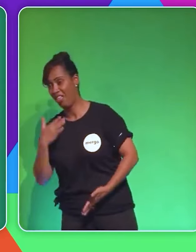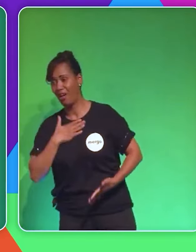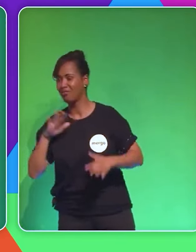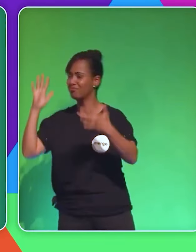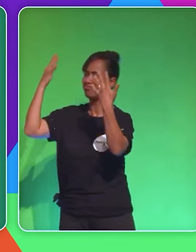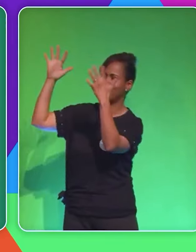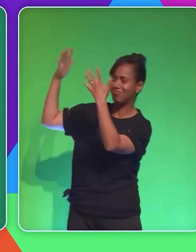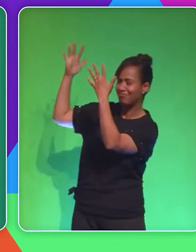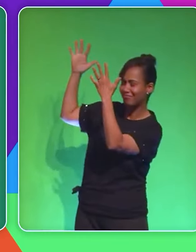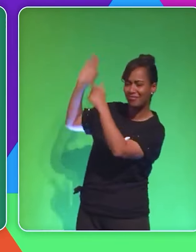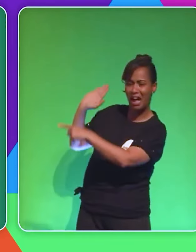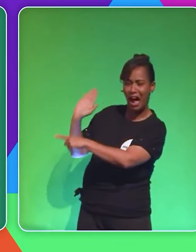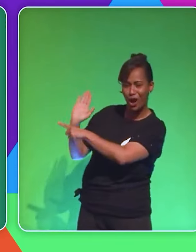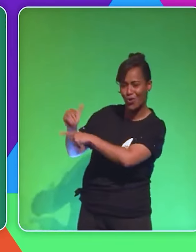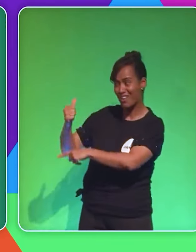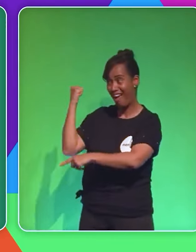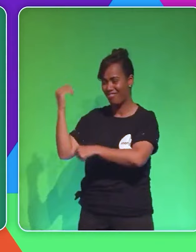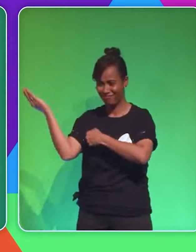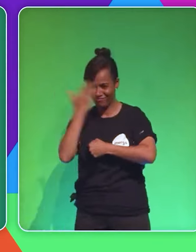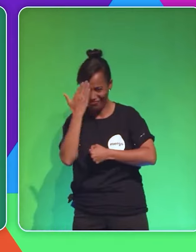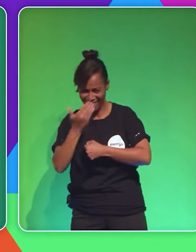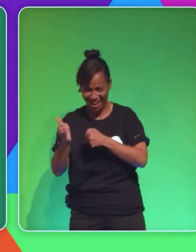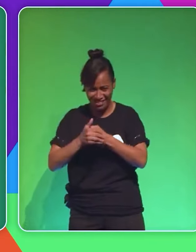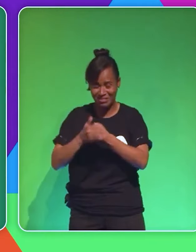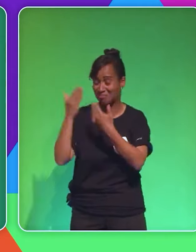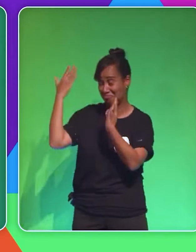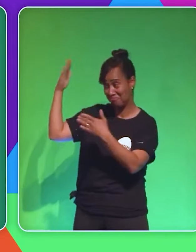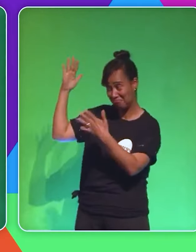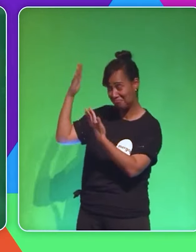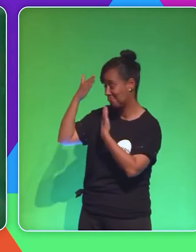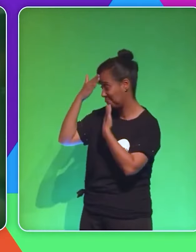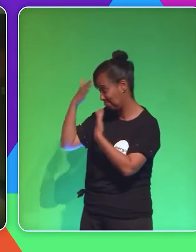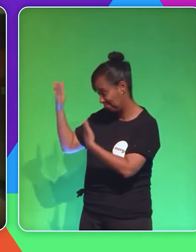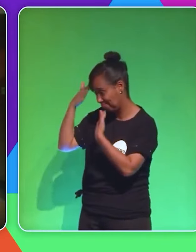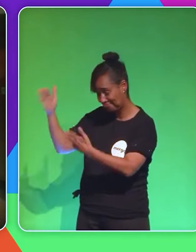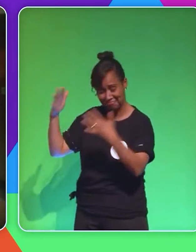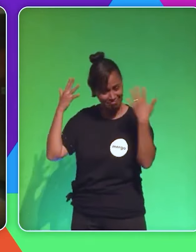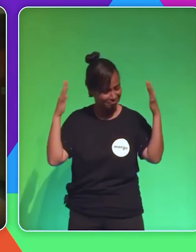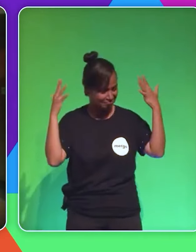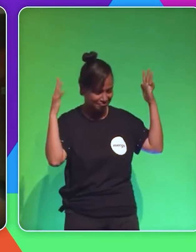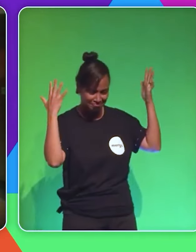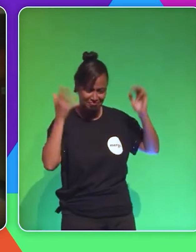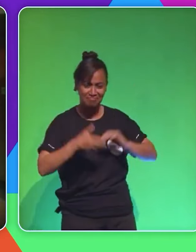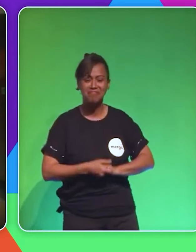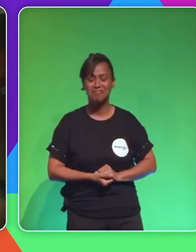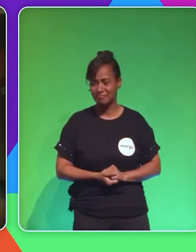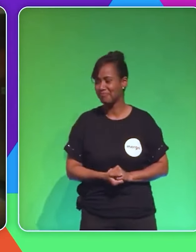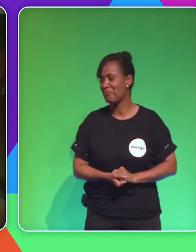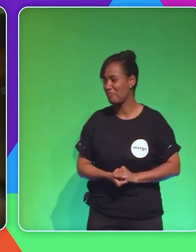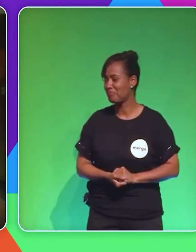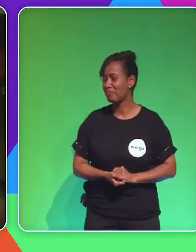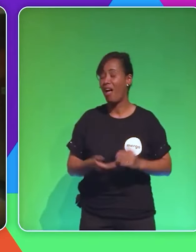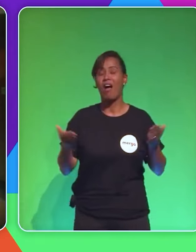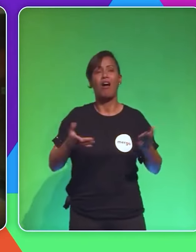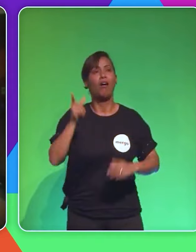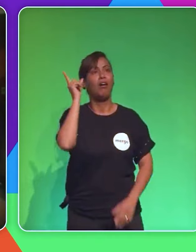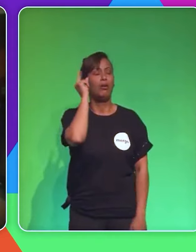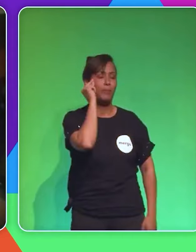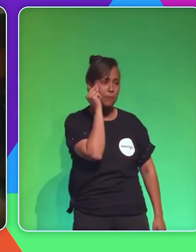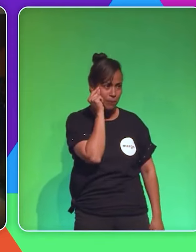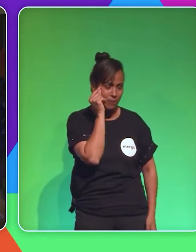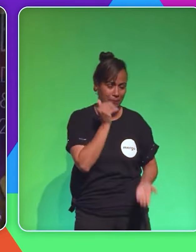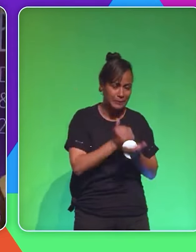salva de palma para vocês obrigado pela compreensão tá bom é isso aí agora eu posso começar a